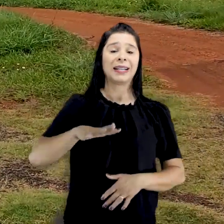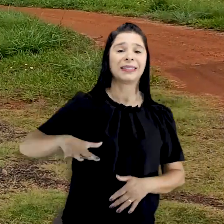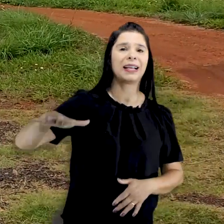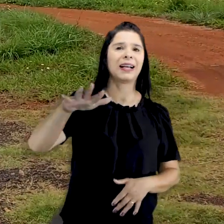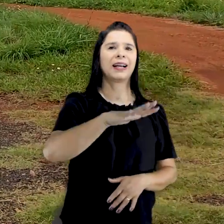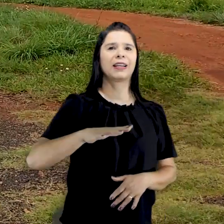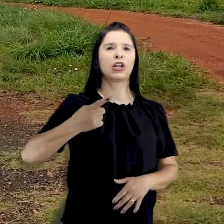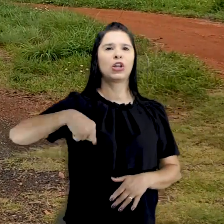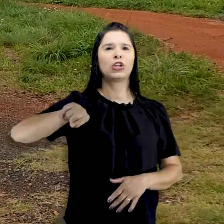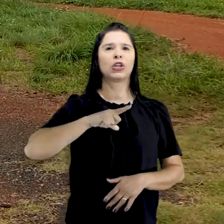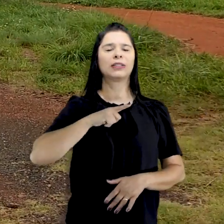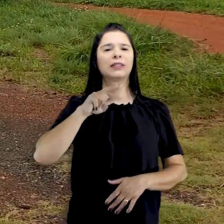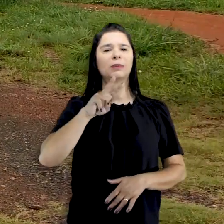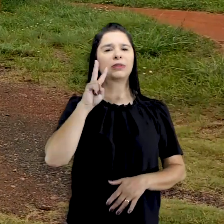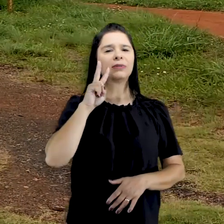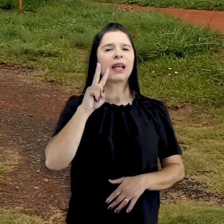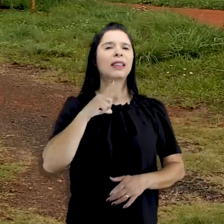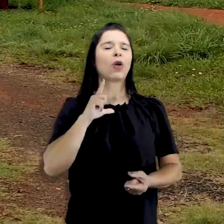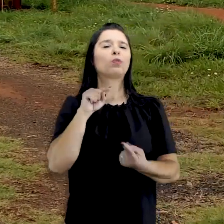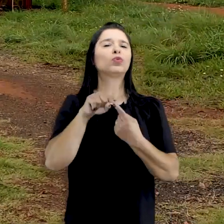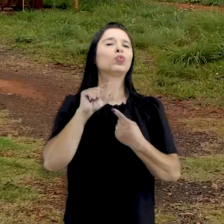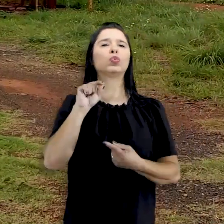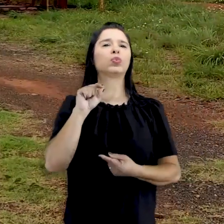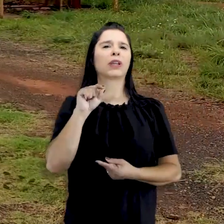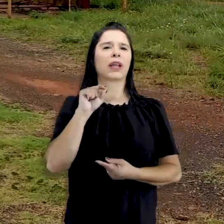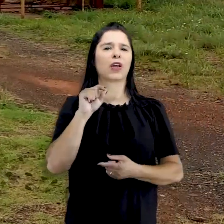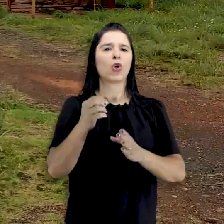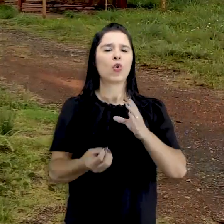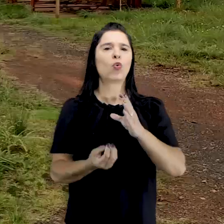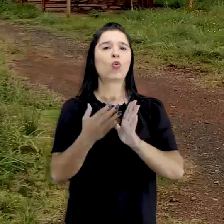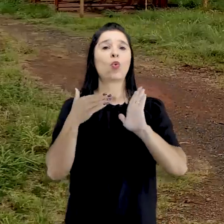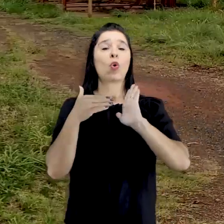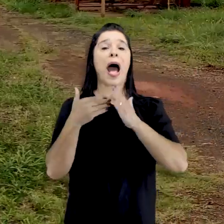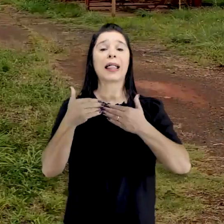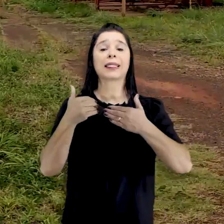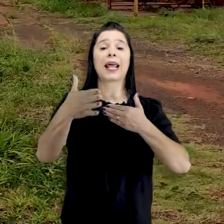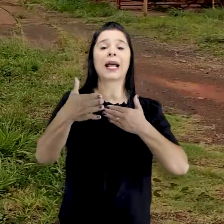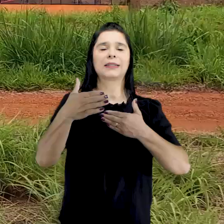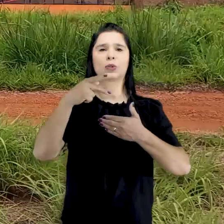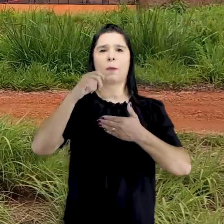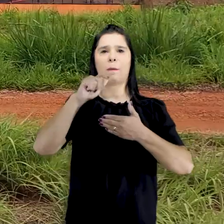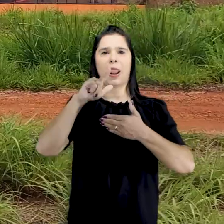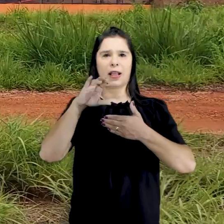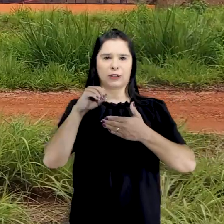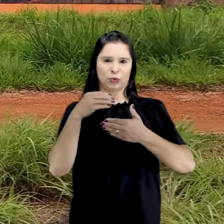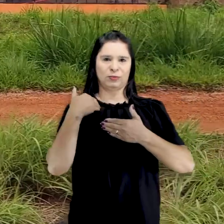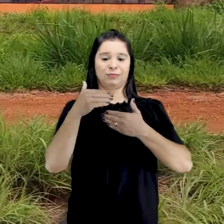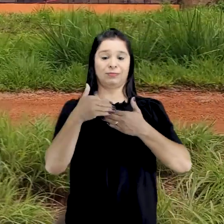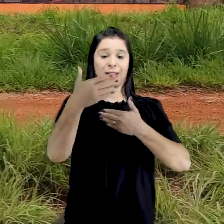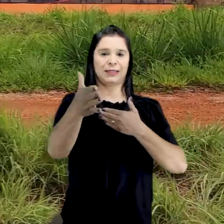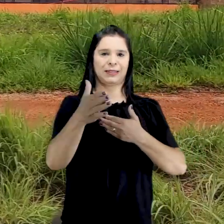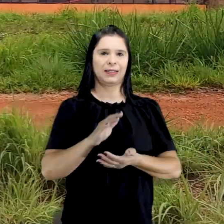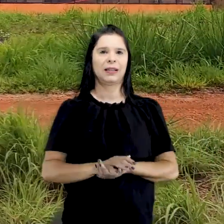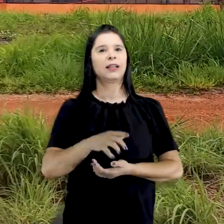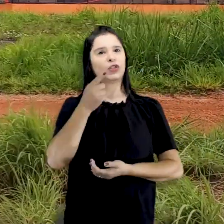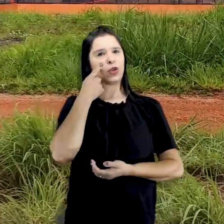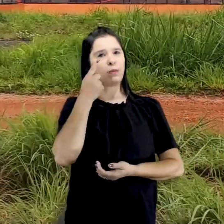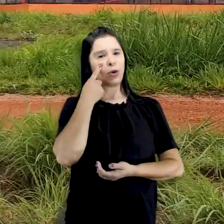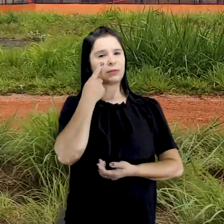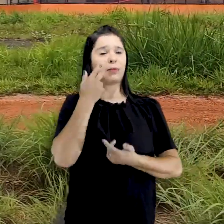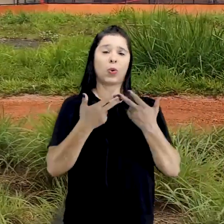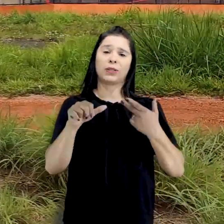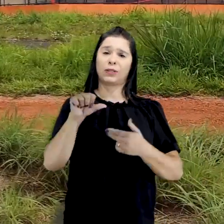como sendo o fundo do palácio. Então isso já mostra também o aspecto negativo que essa área